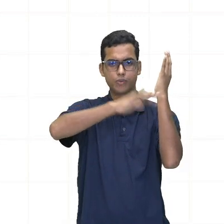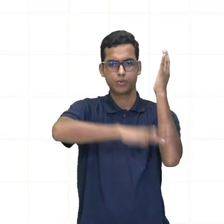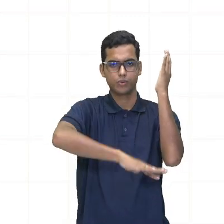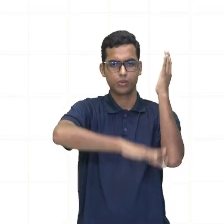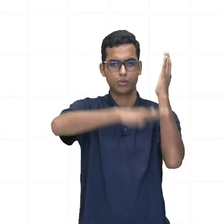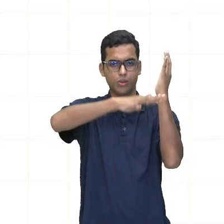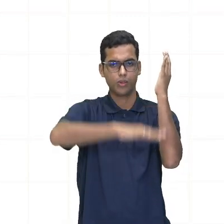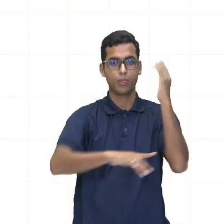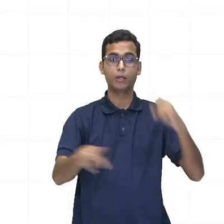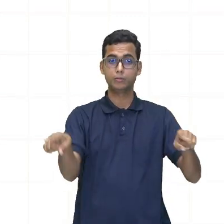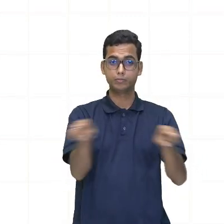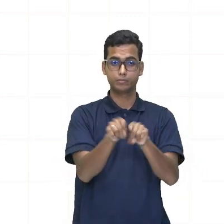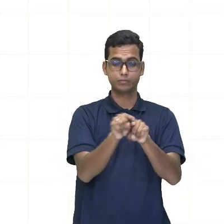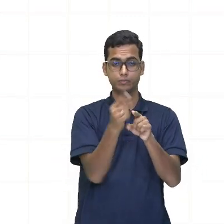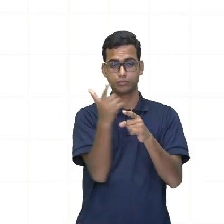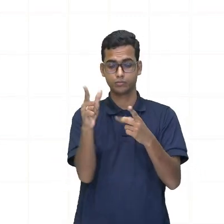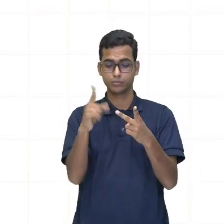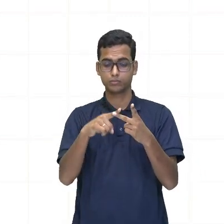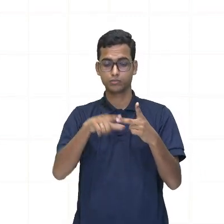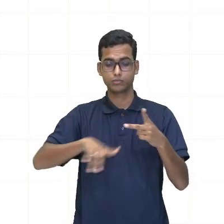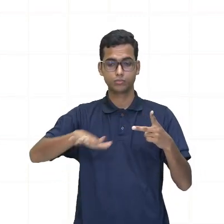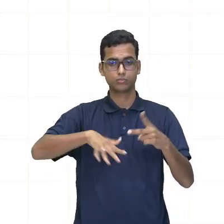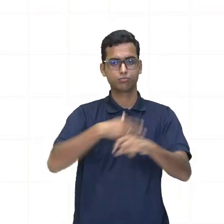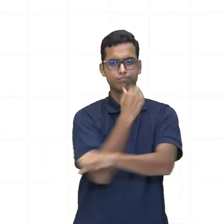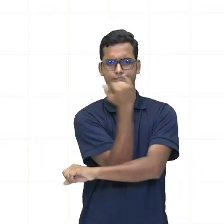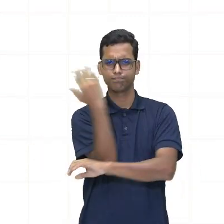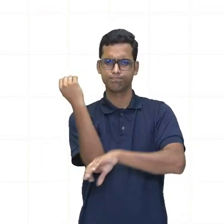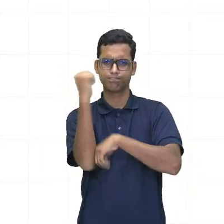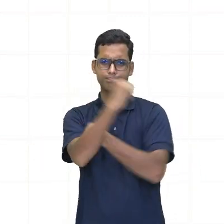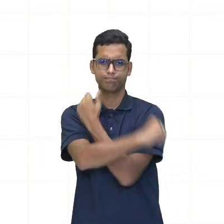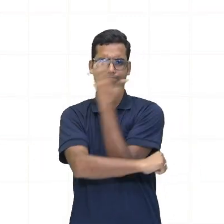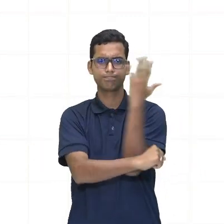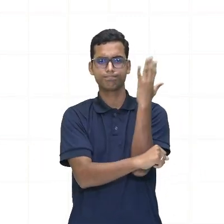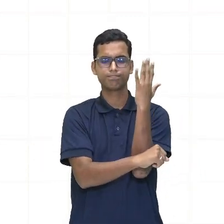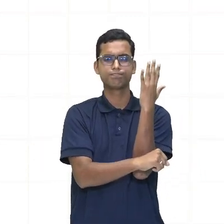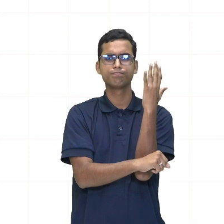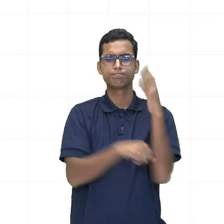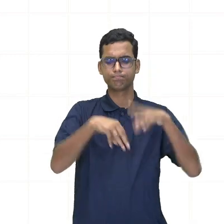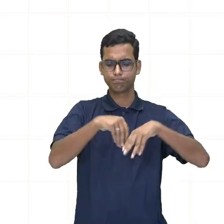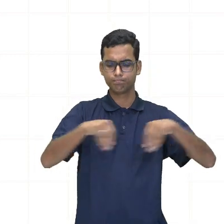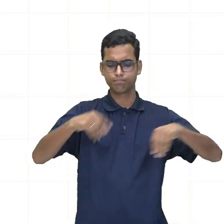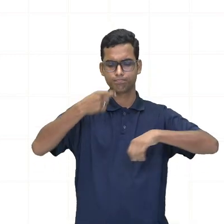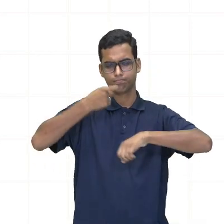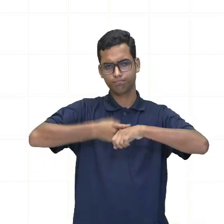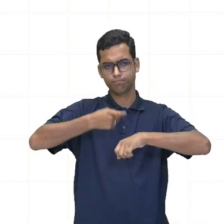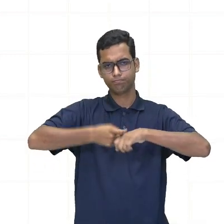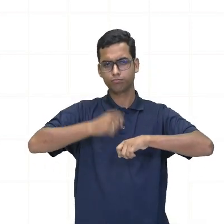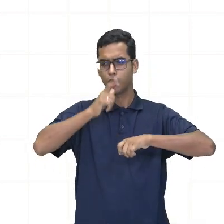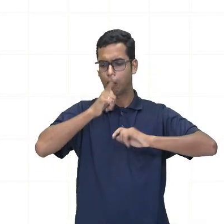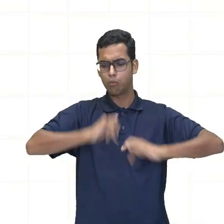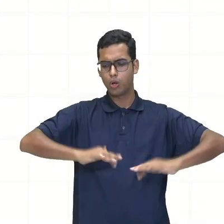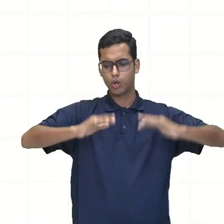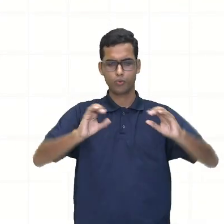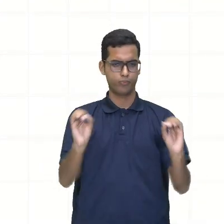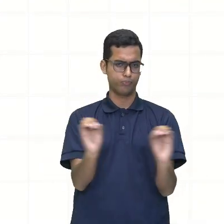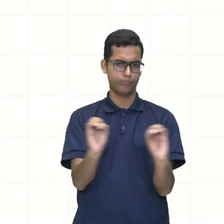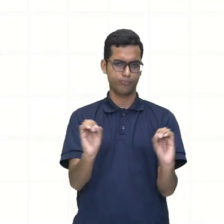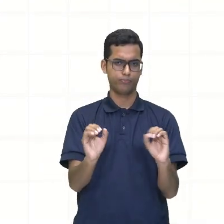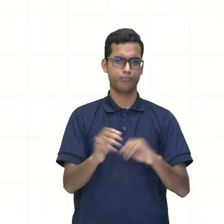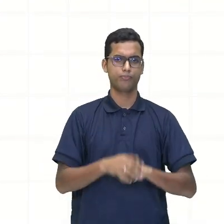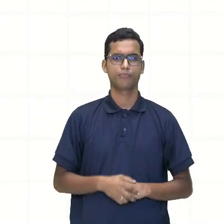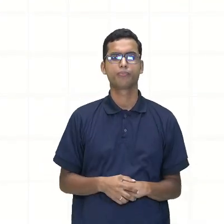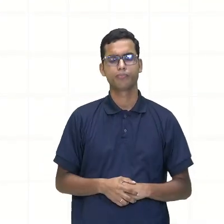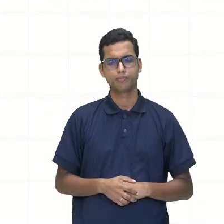Observem agora a nossa imagem, que nós trouxemos aqui a subdivisão da floresta